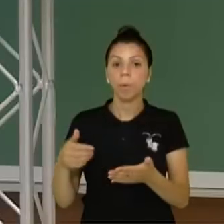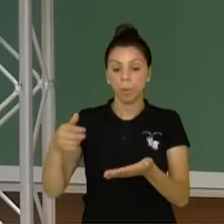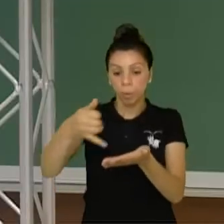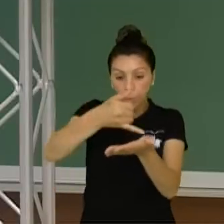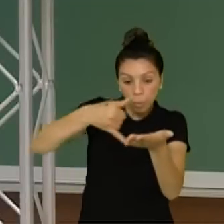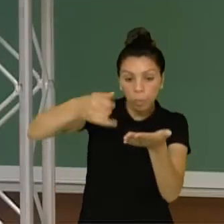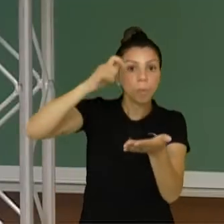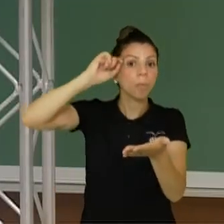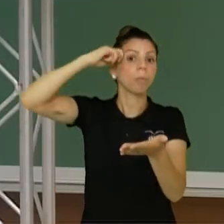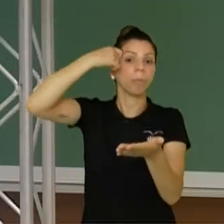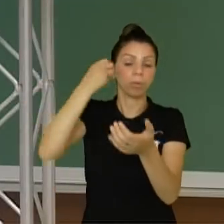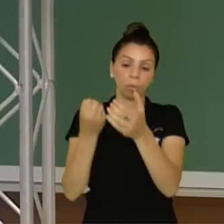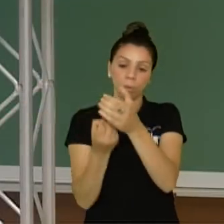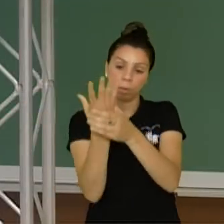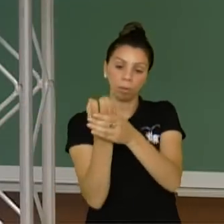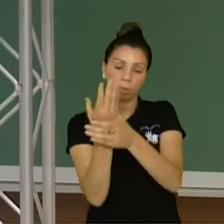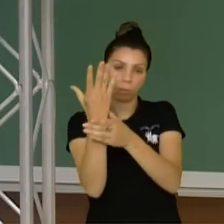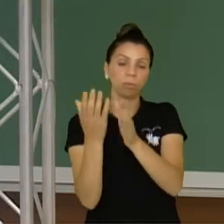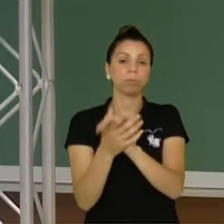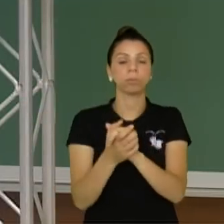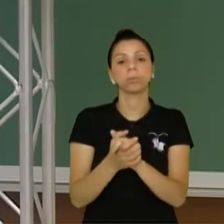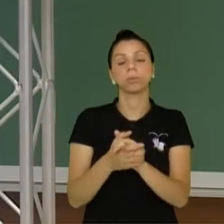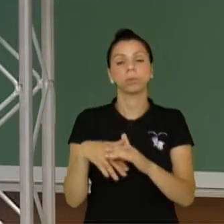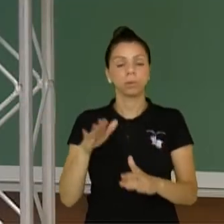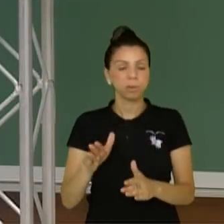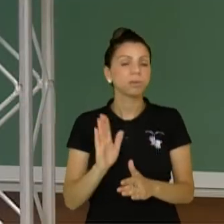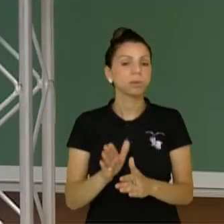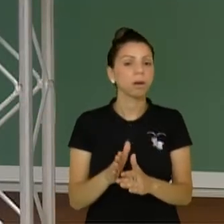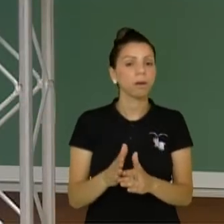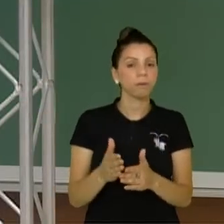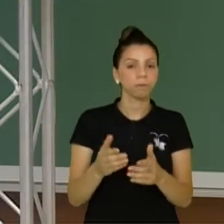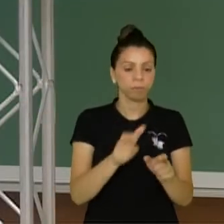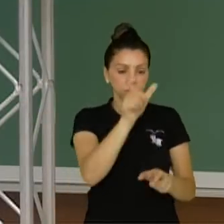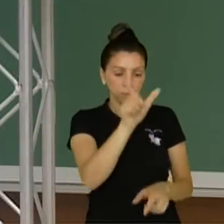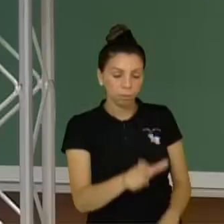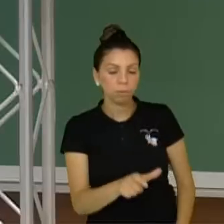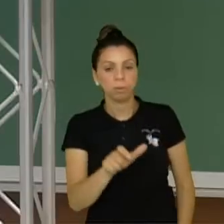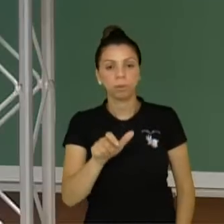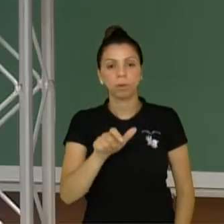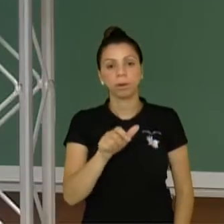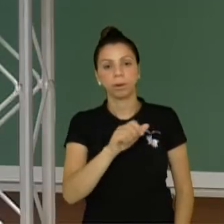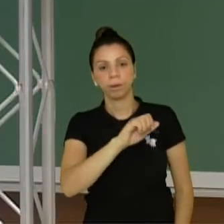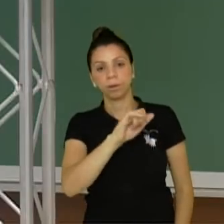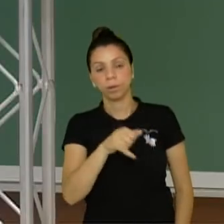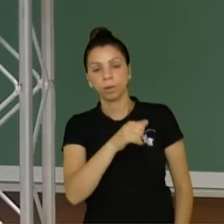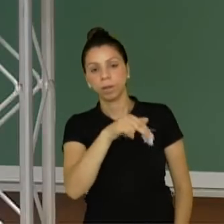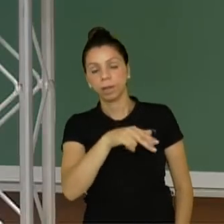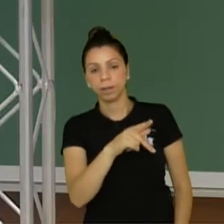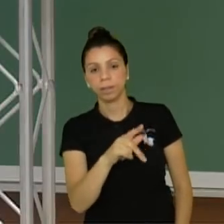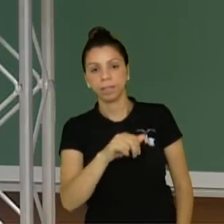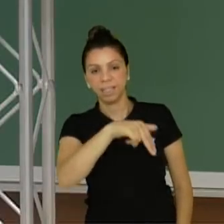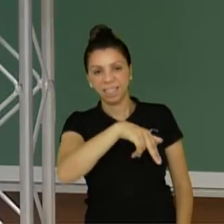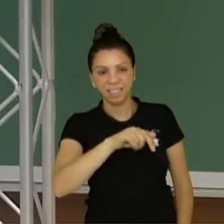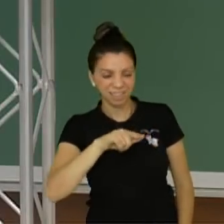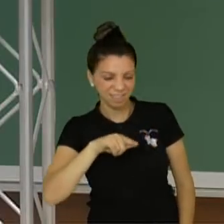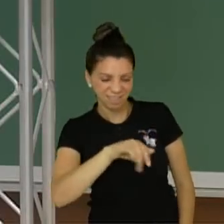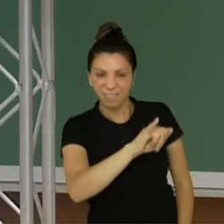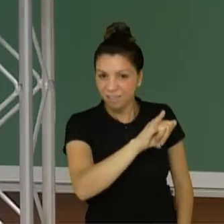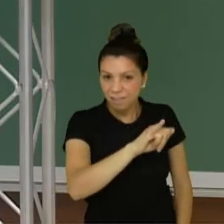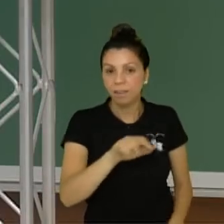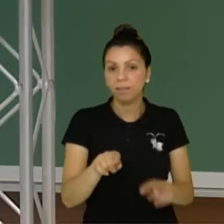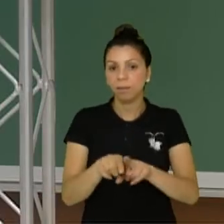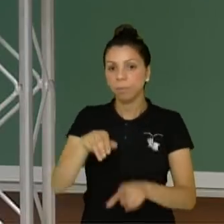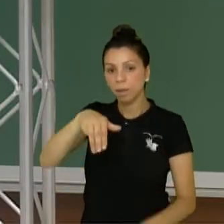então nós falamos do Carnegie, acabamos de mencionar sobre o Morgan, certo? Sobre nomes, né,